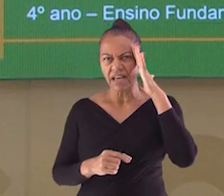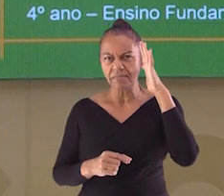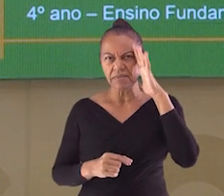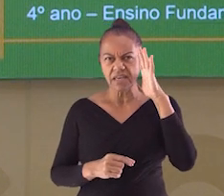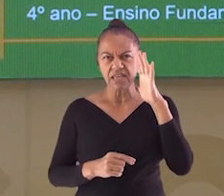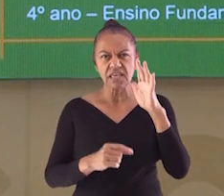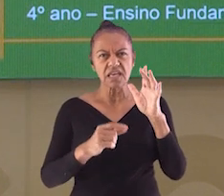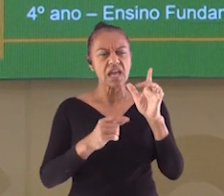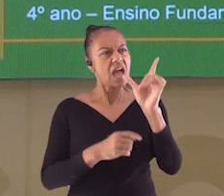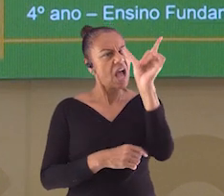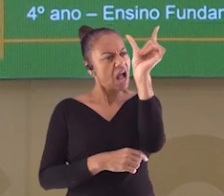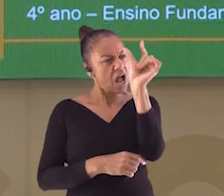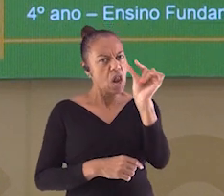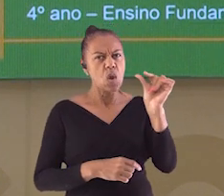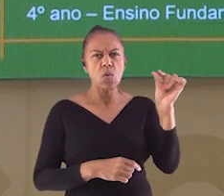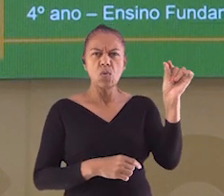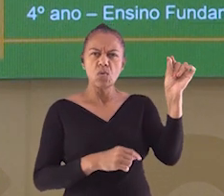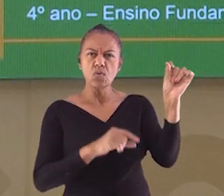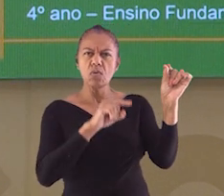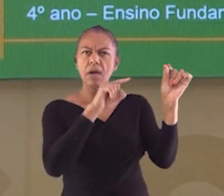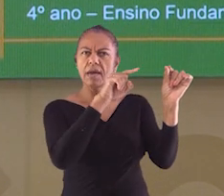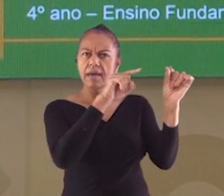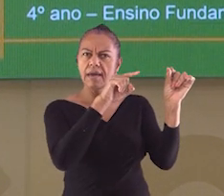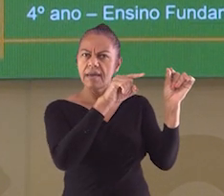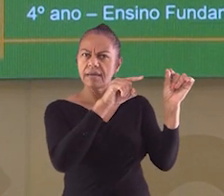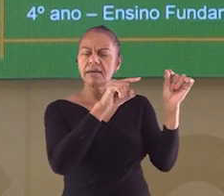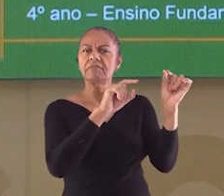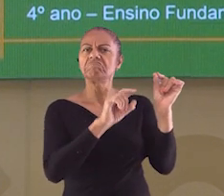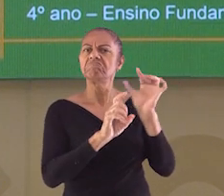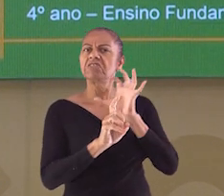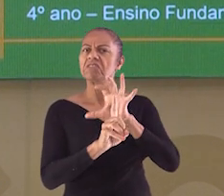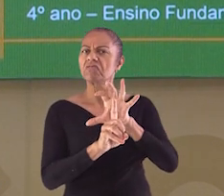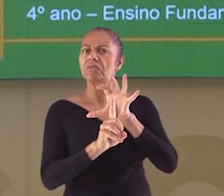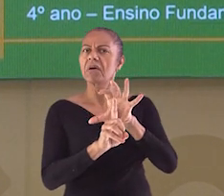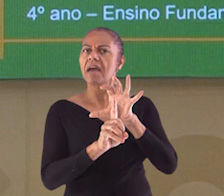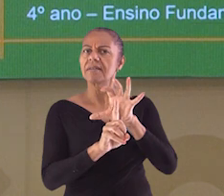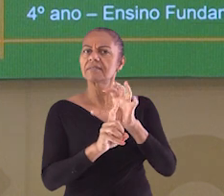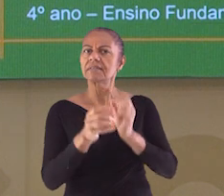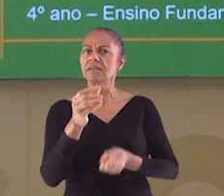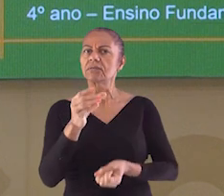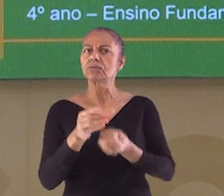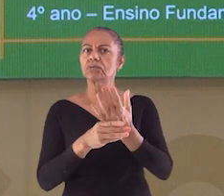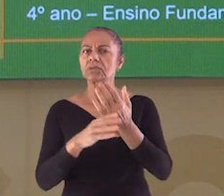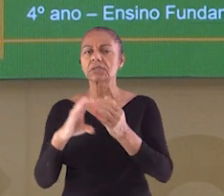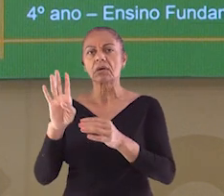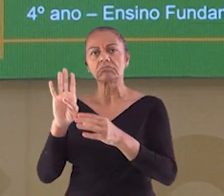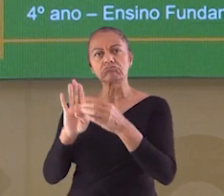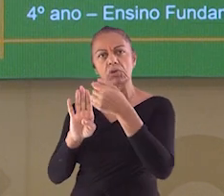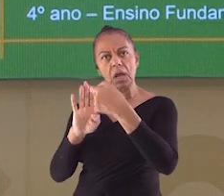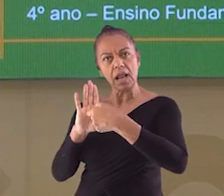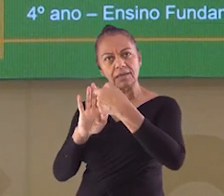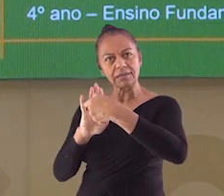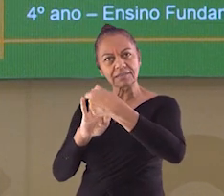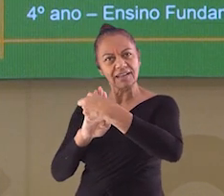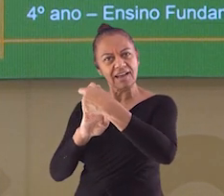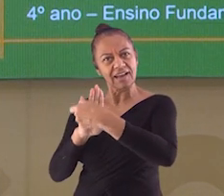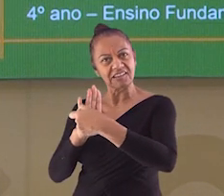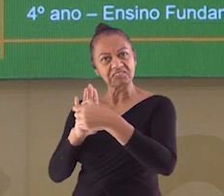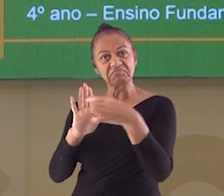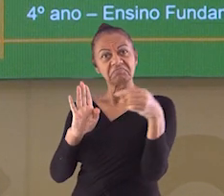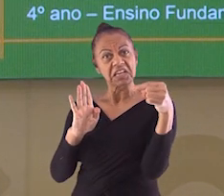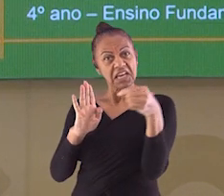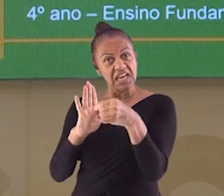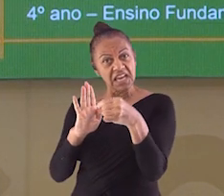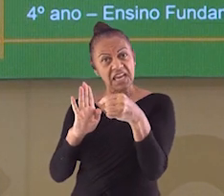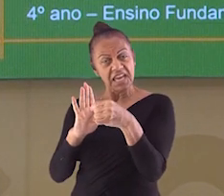Lua influenciou na construção do calendário. Sabemos que através do calendário